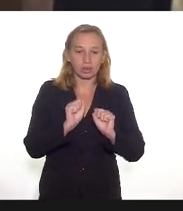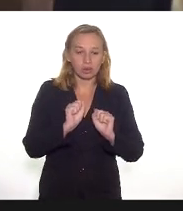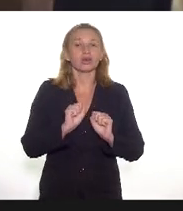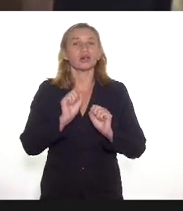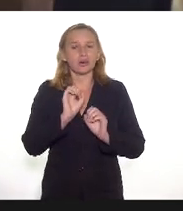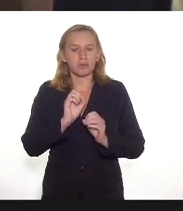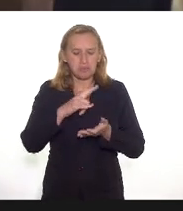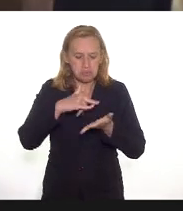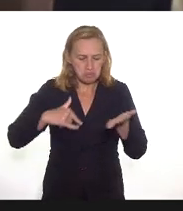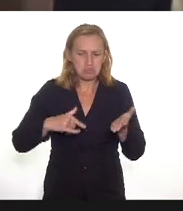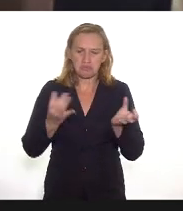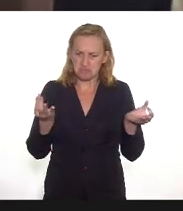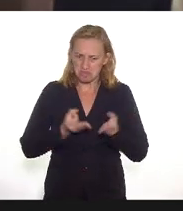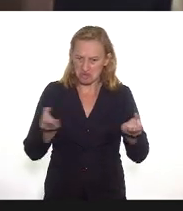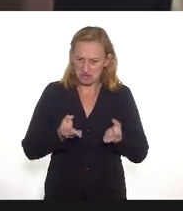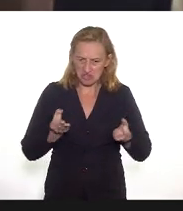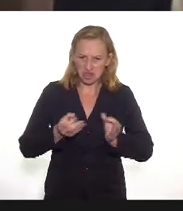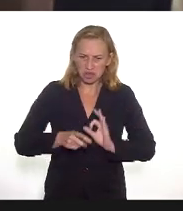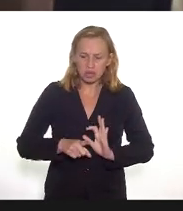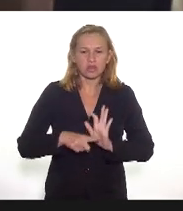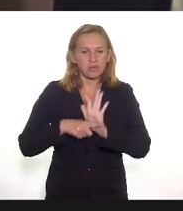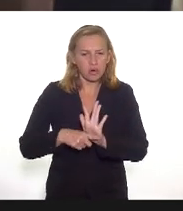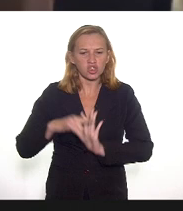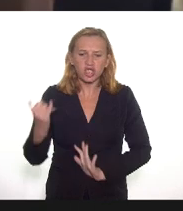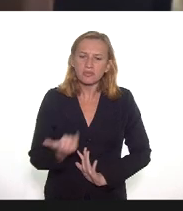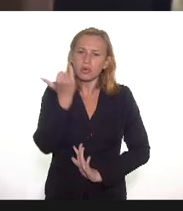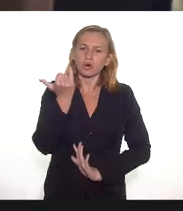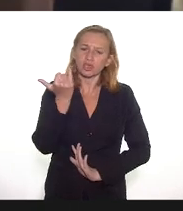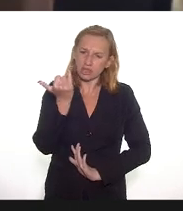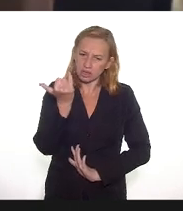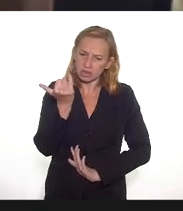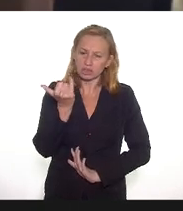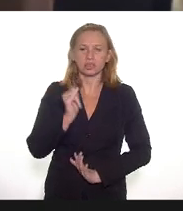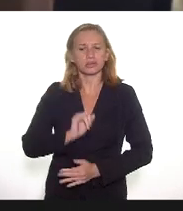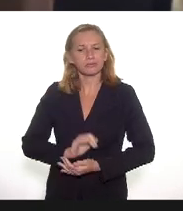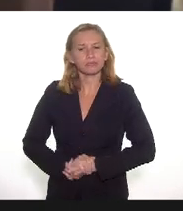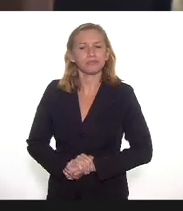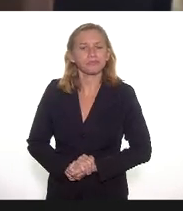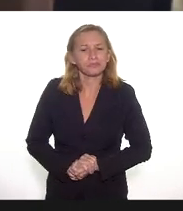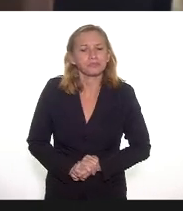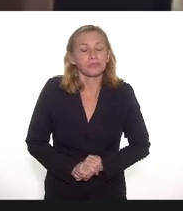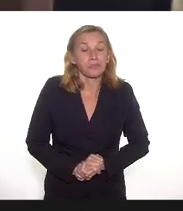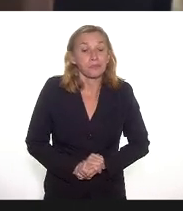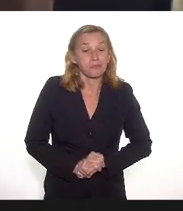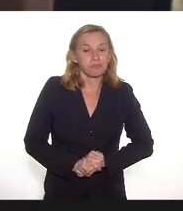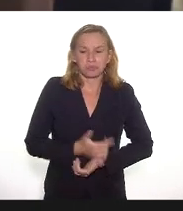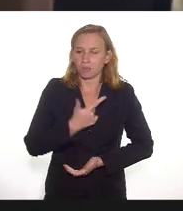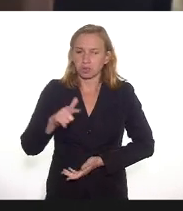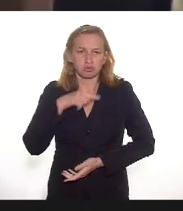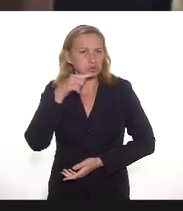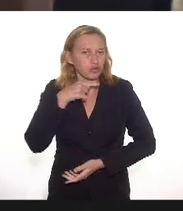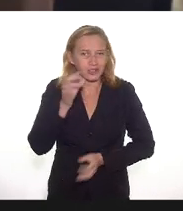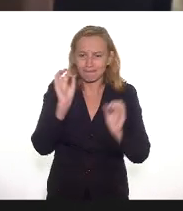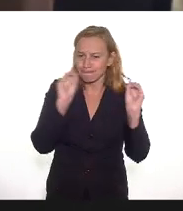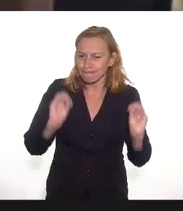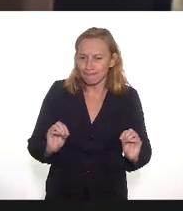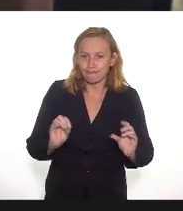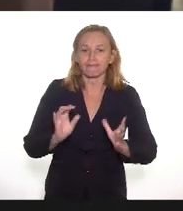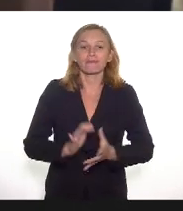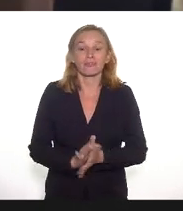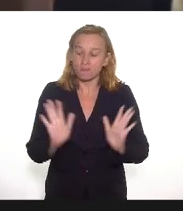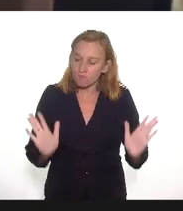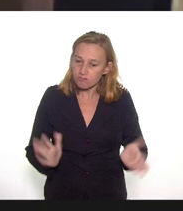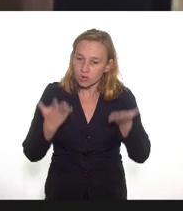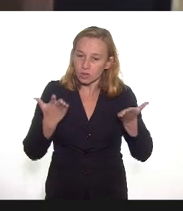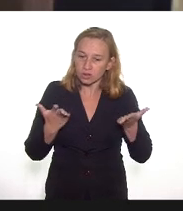brilhante documento até, que reforça a importância desse fundo soberano. Eu não tenho dúvida nenhuma que será uma